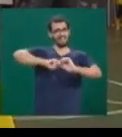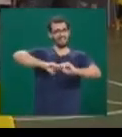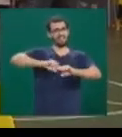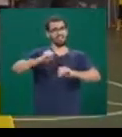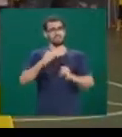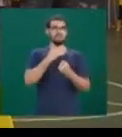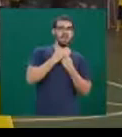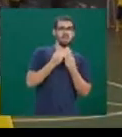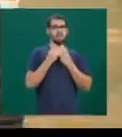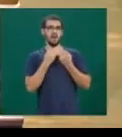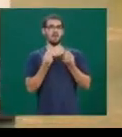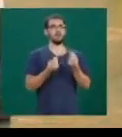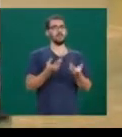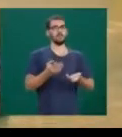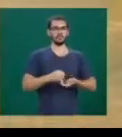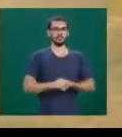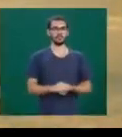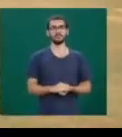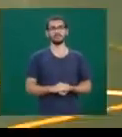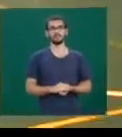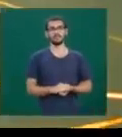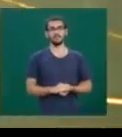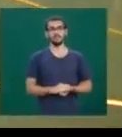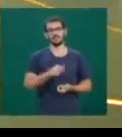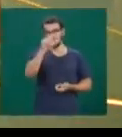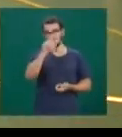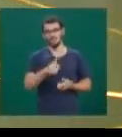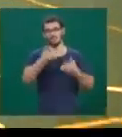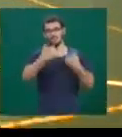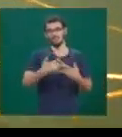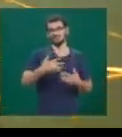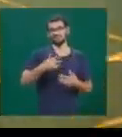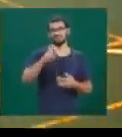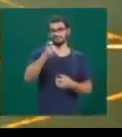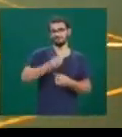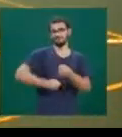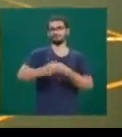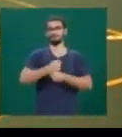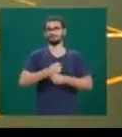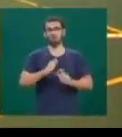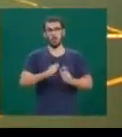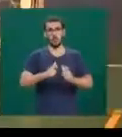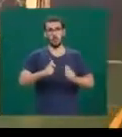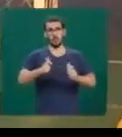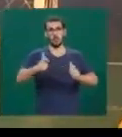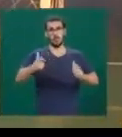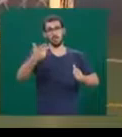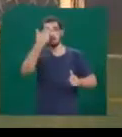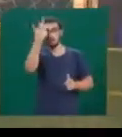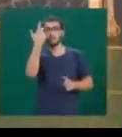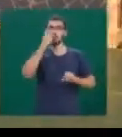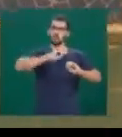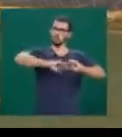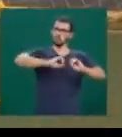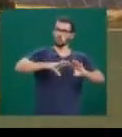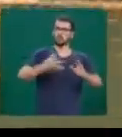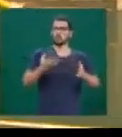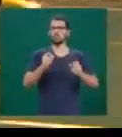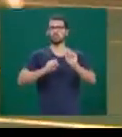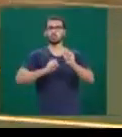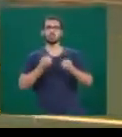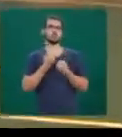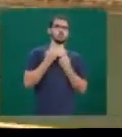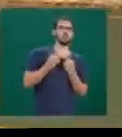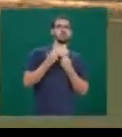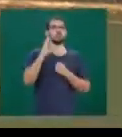nos últimos 5 anos cresceu a demanda por treinadores de goleiros no Brasil. O curso tem o objetivo de divulgar essa